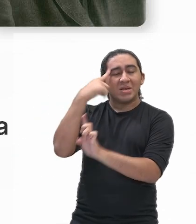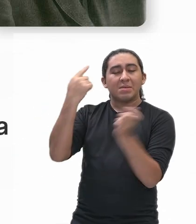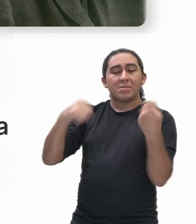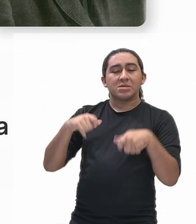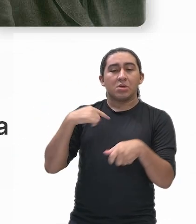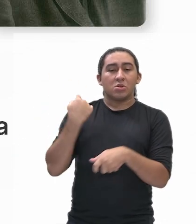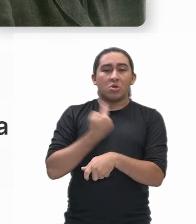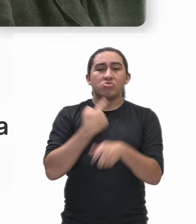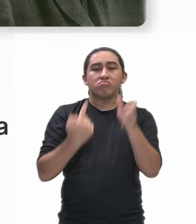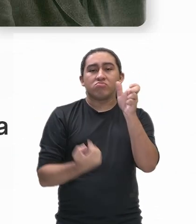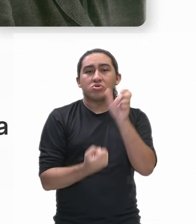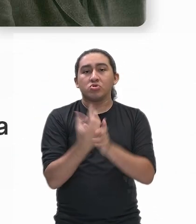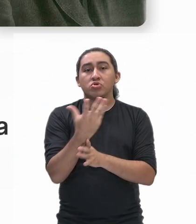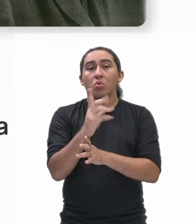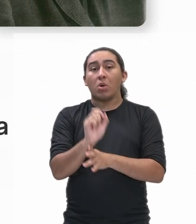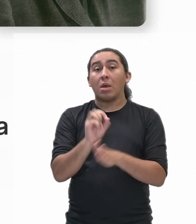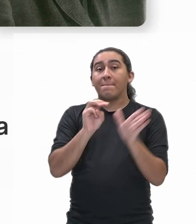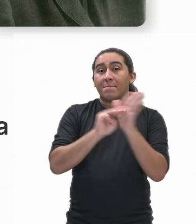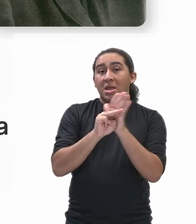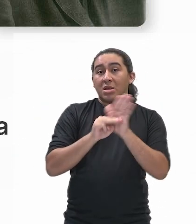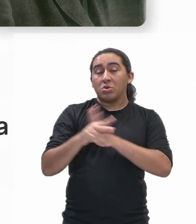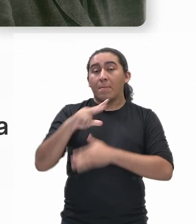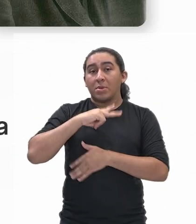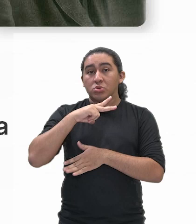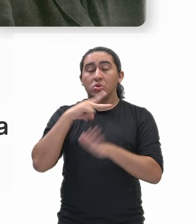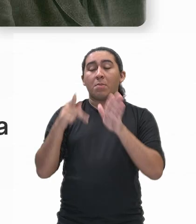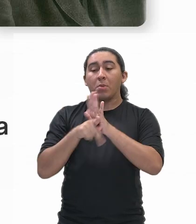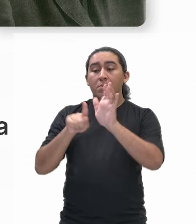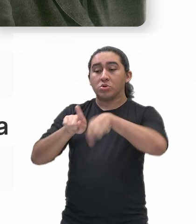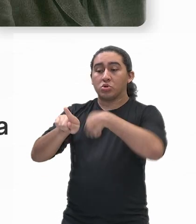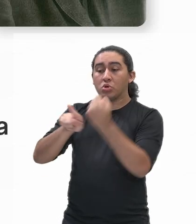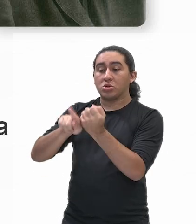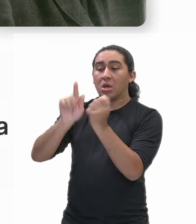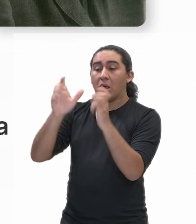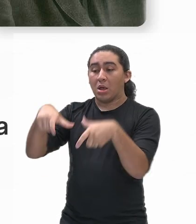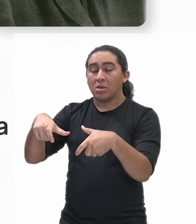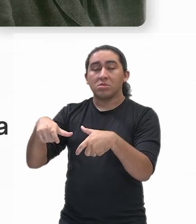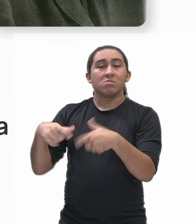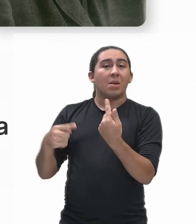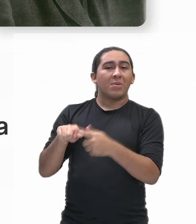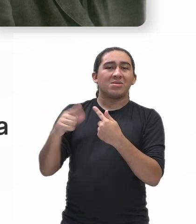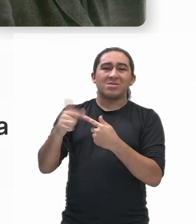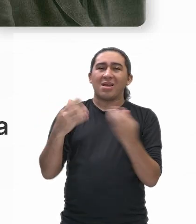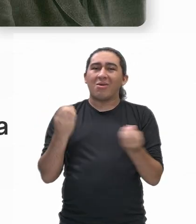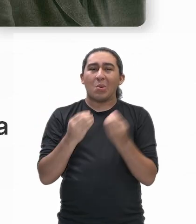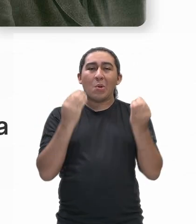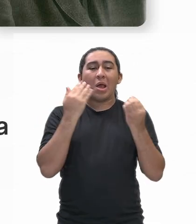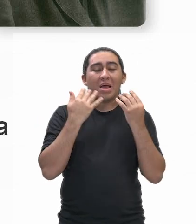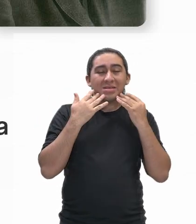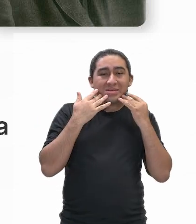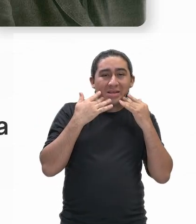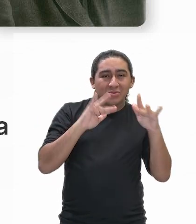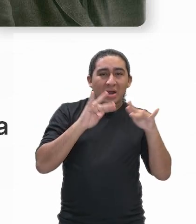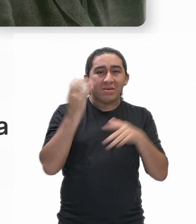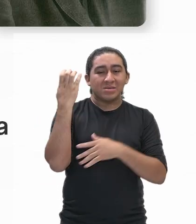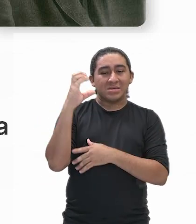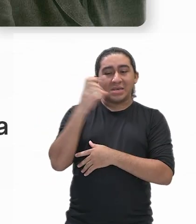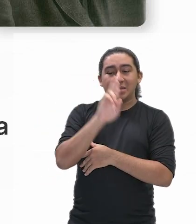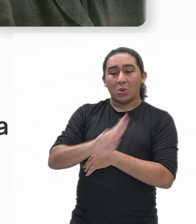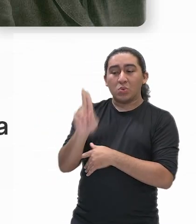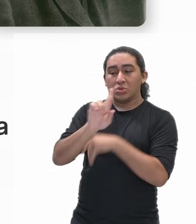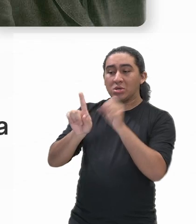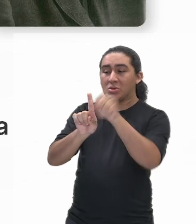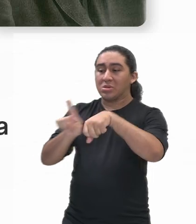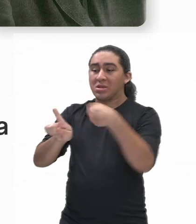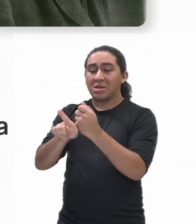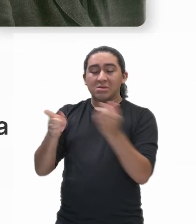criemos métodos próprios para a sociologia, porque não dá para você aplicar à sociedade os